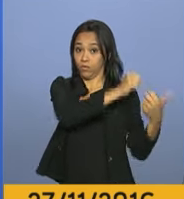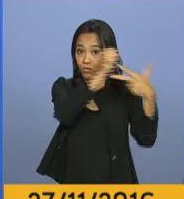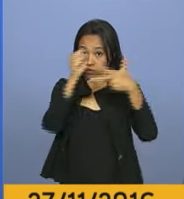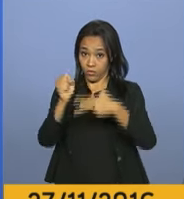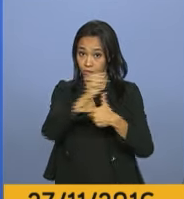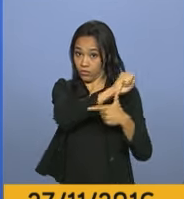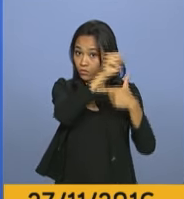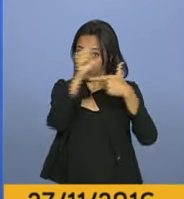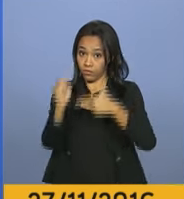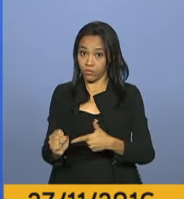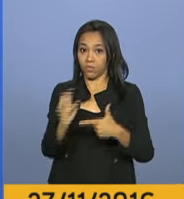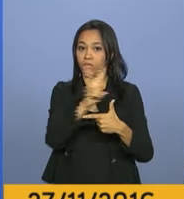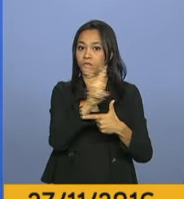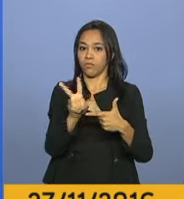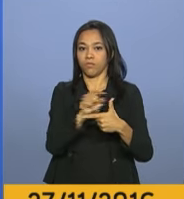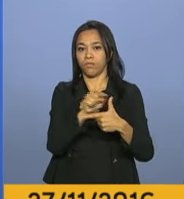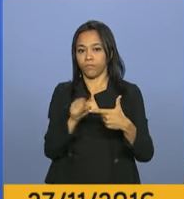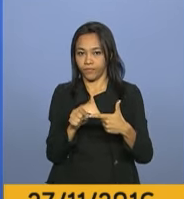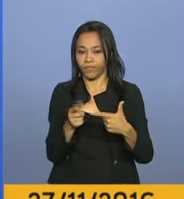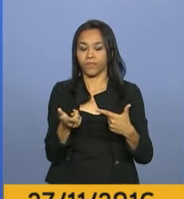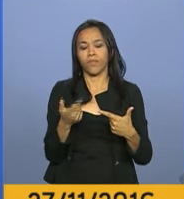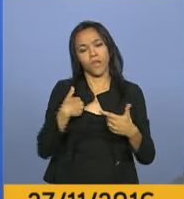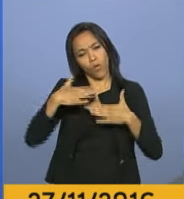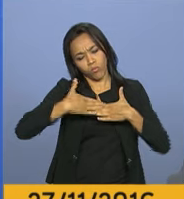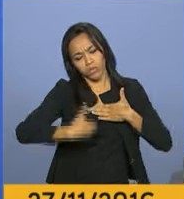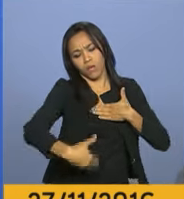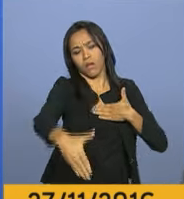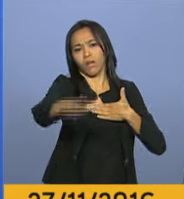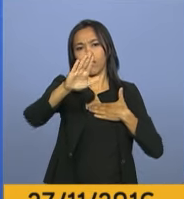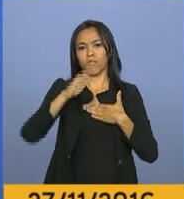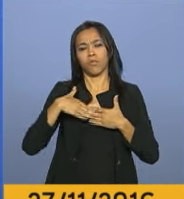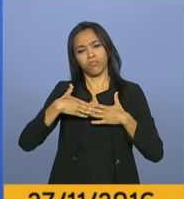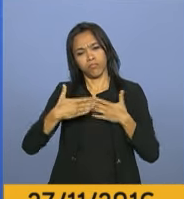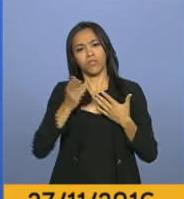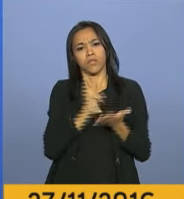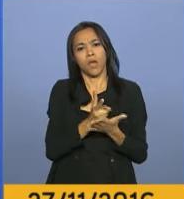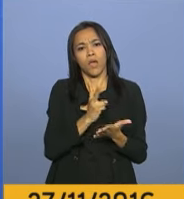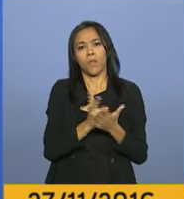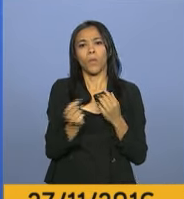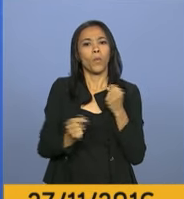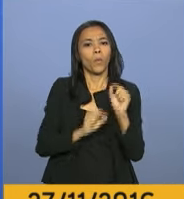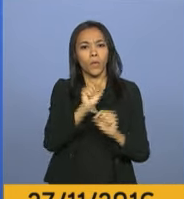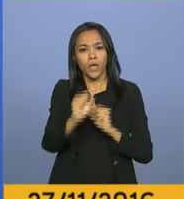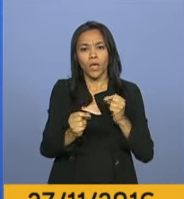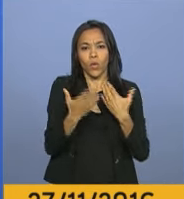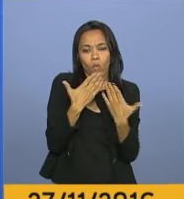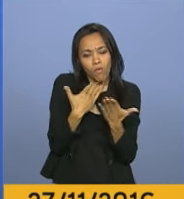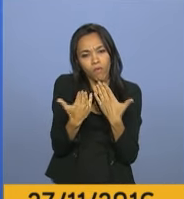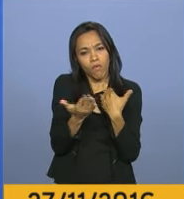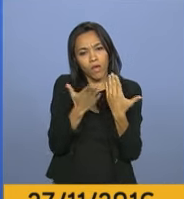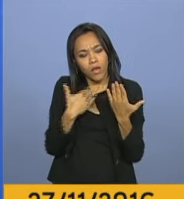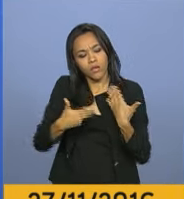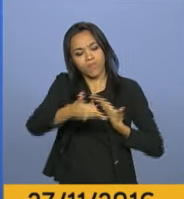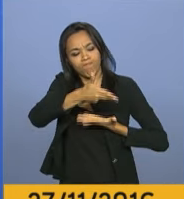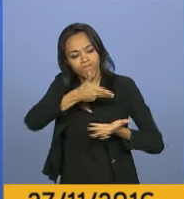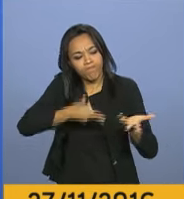Ao longo do tempo, vocês sabem que estabeleceu-se um diálogo muito produtivo